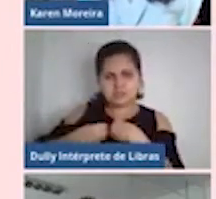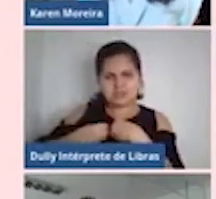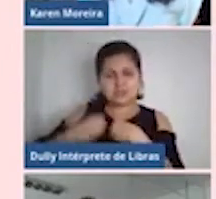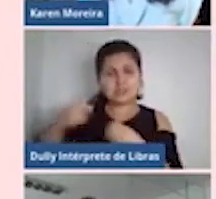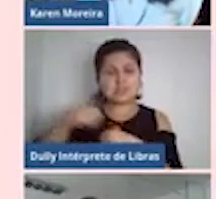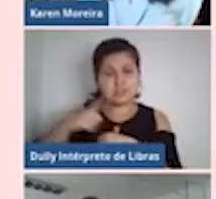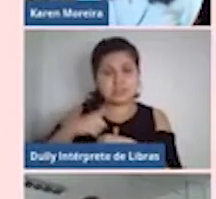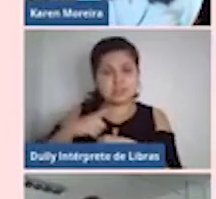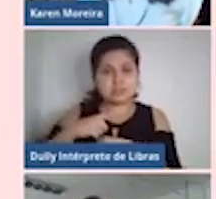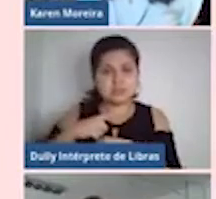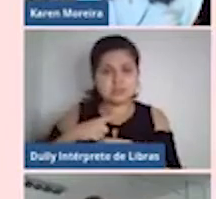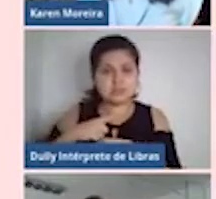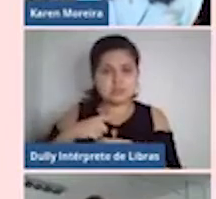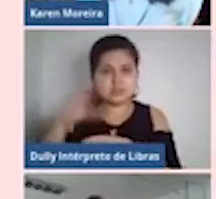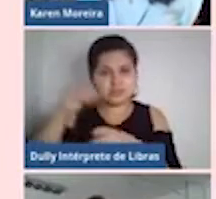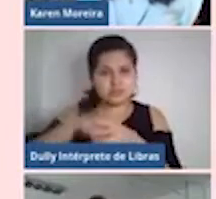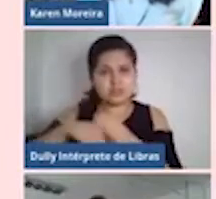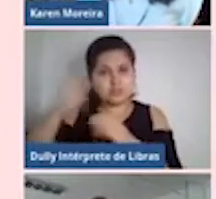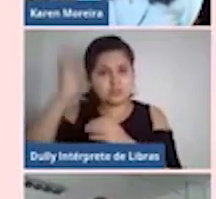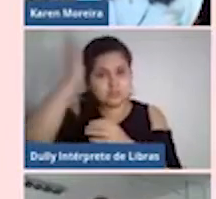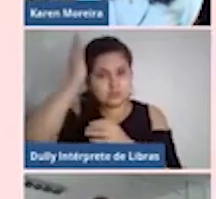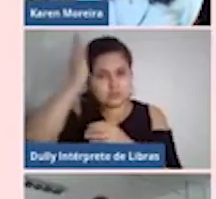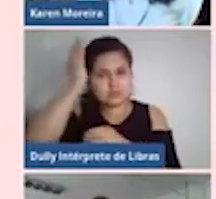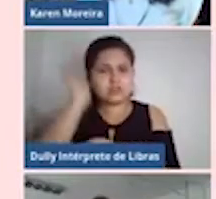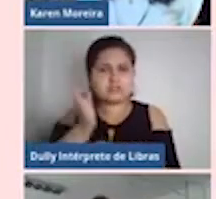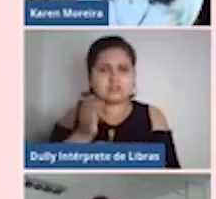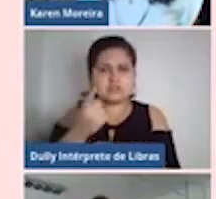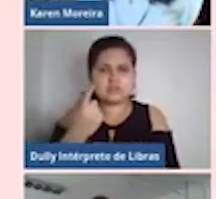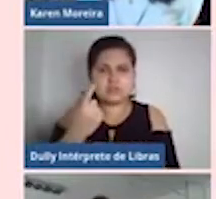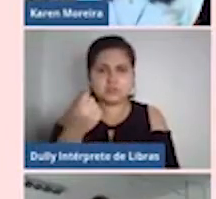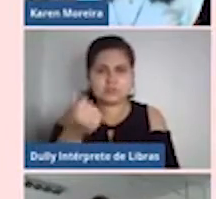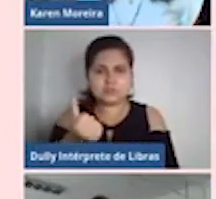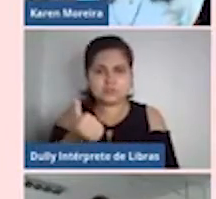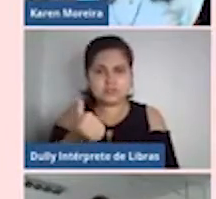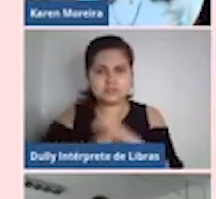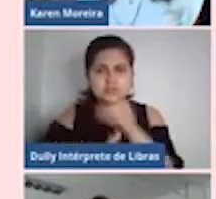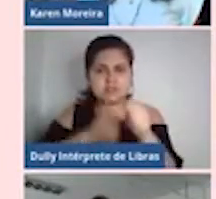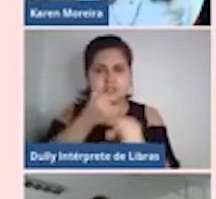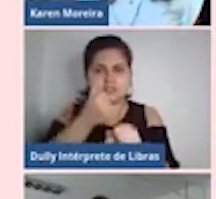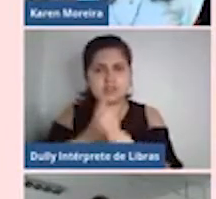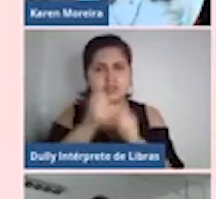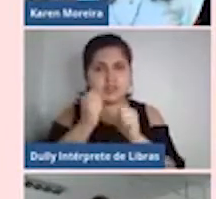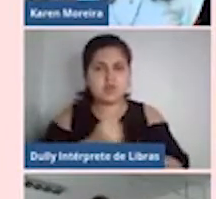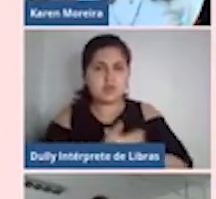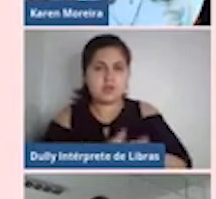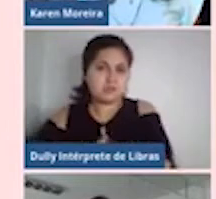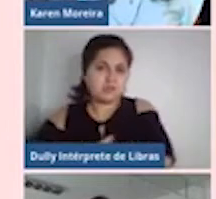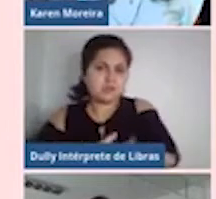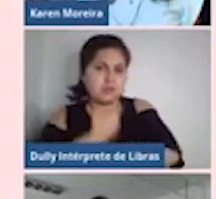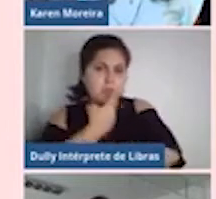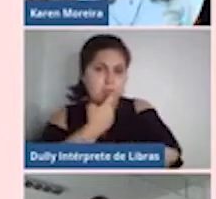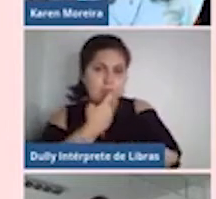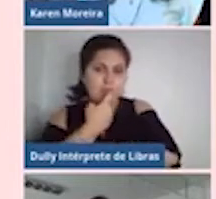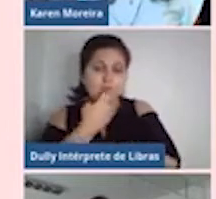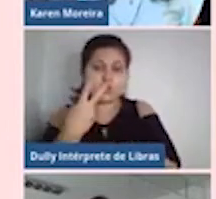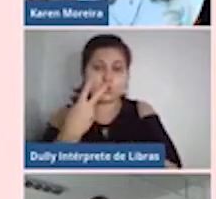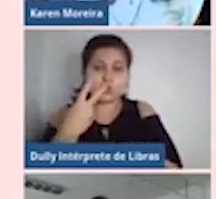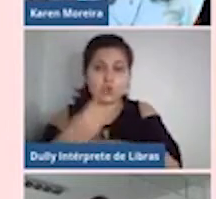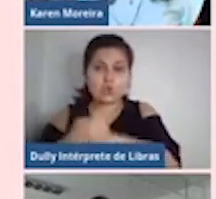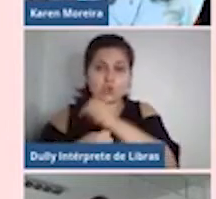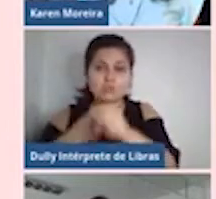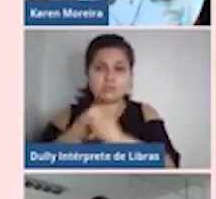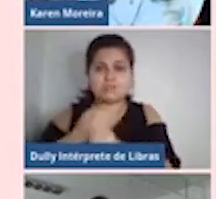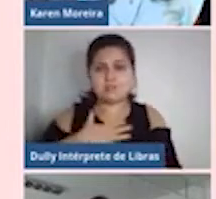tive no Sesc, que eu já estou há 16 anos, foi poder, né, amamentar minha filha durante 2 anos.